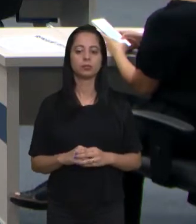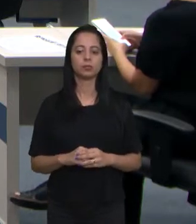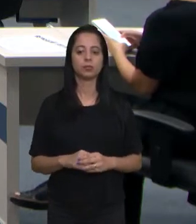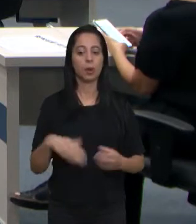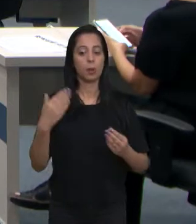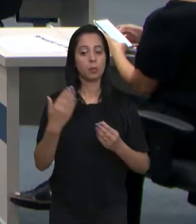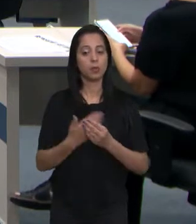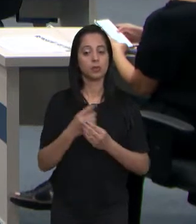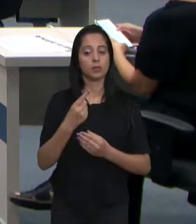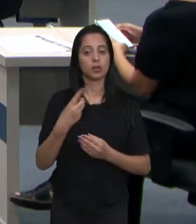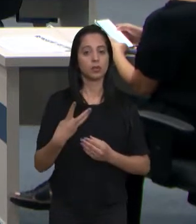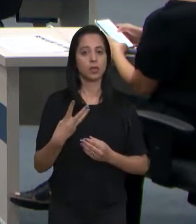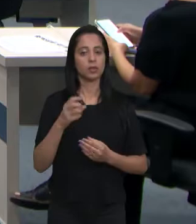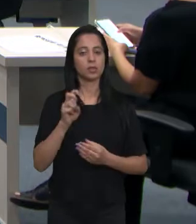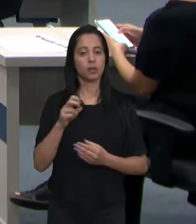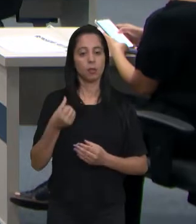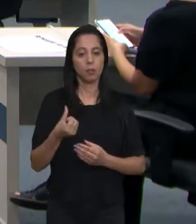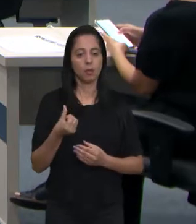processo